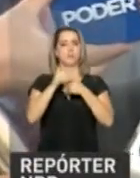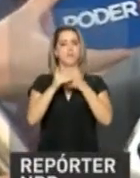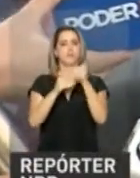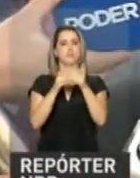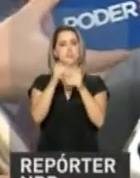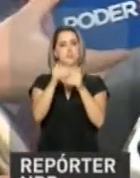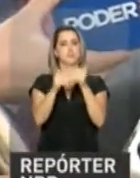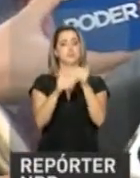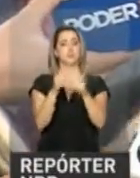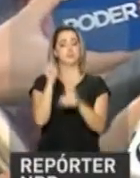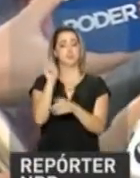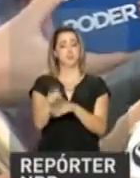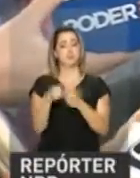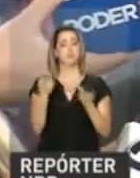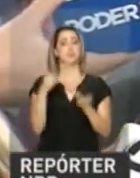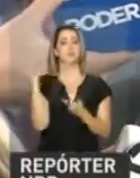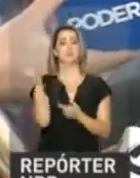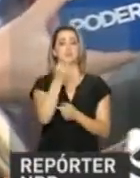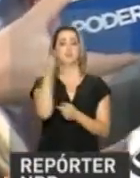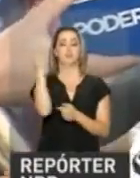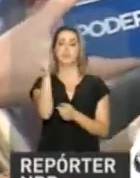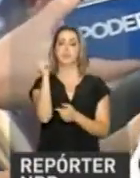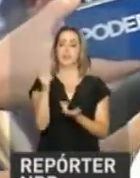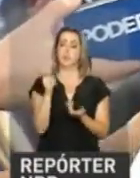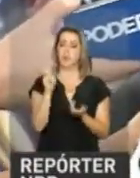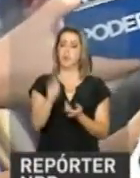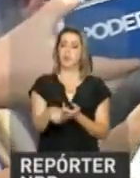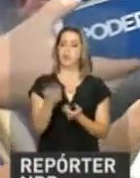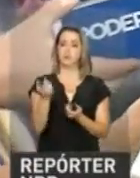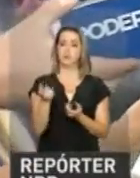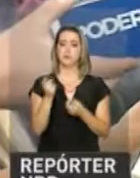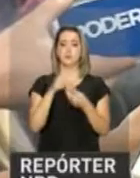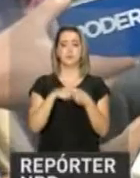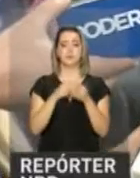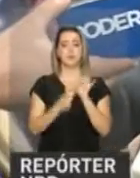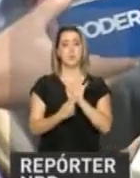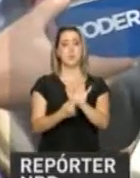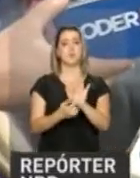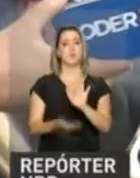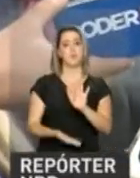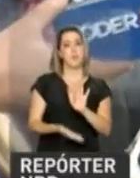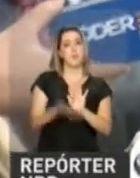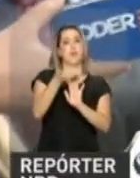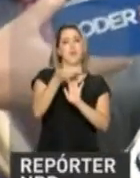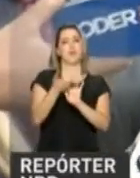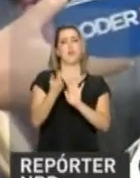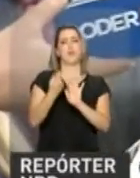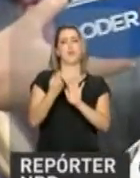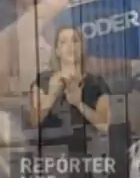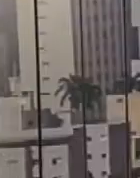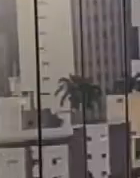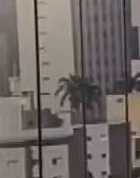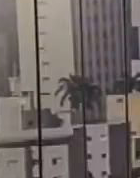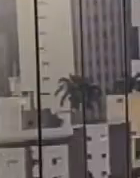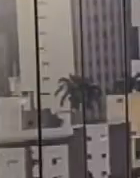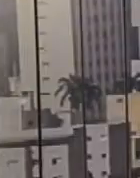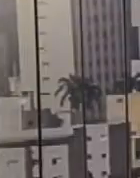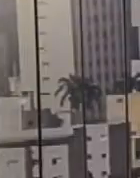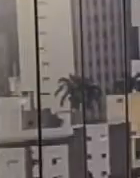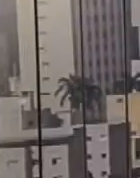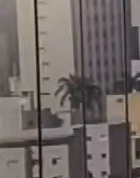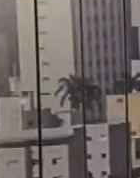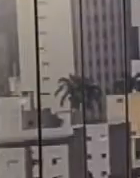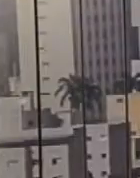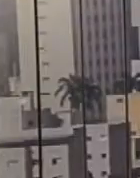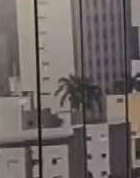são muito importantes de sinalização de recuperação econômica é a geração de emprego. A gente